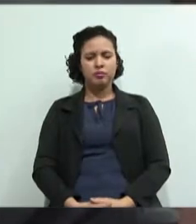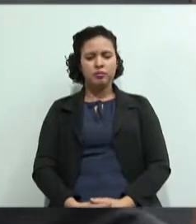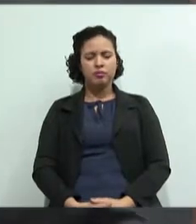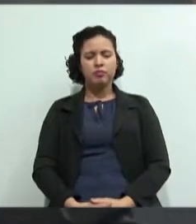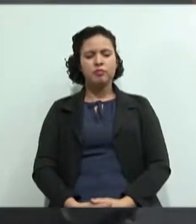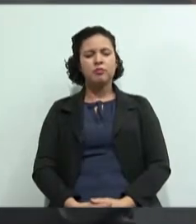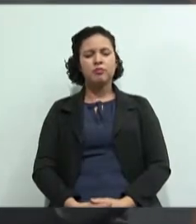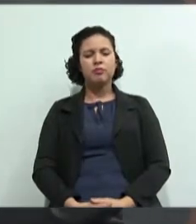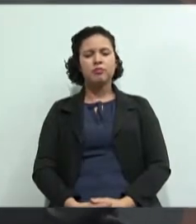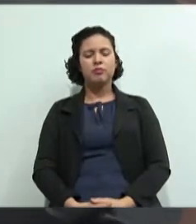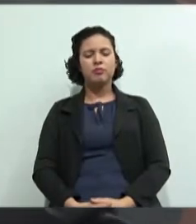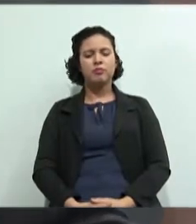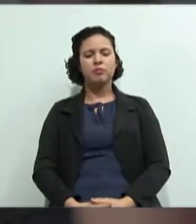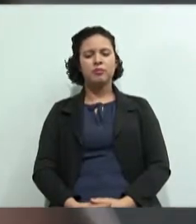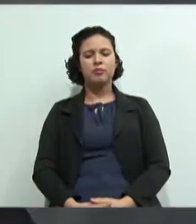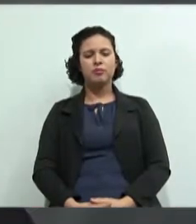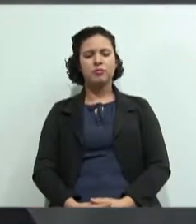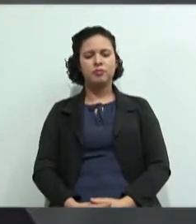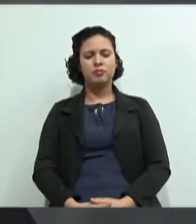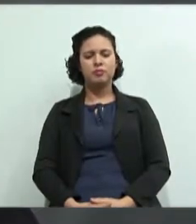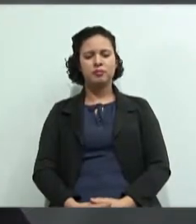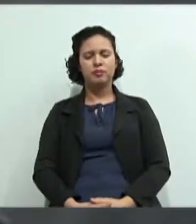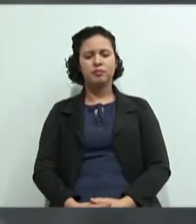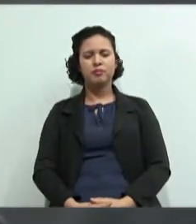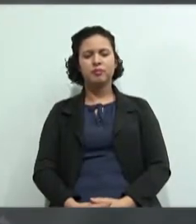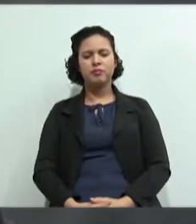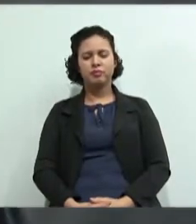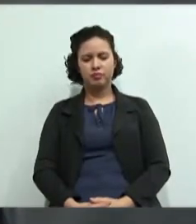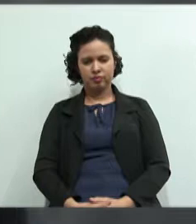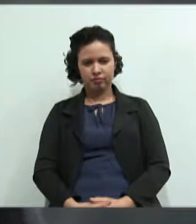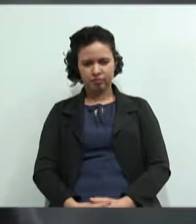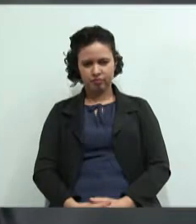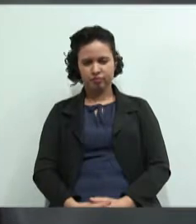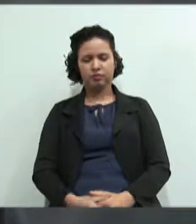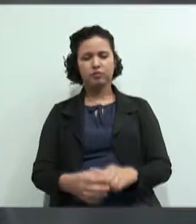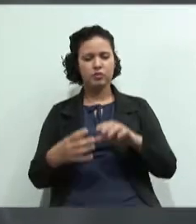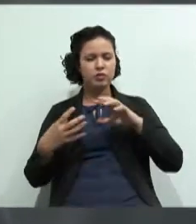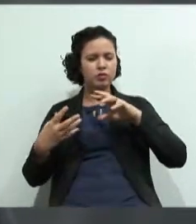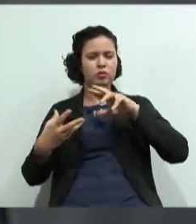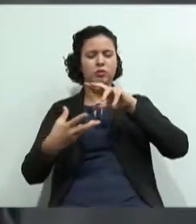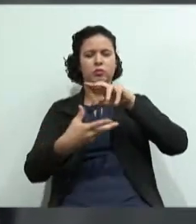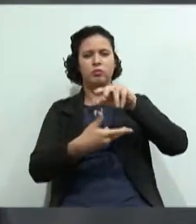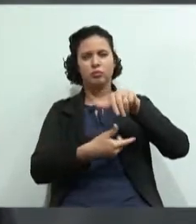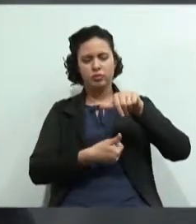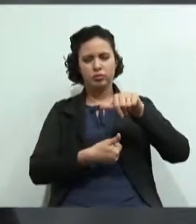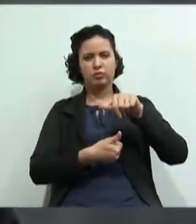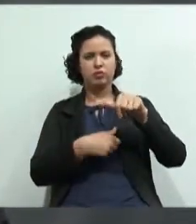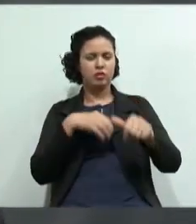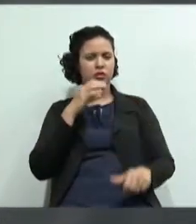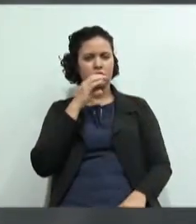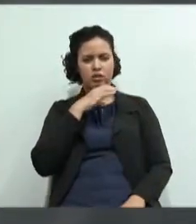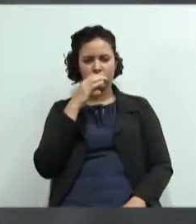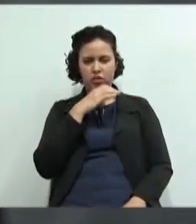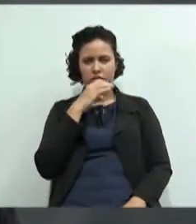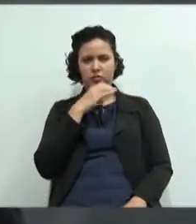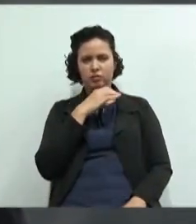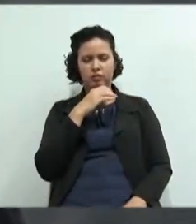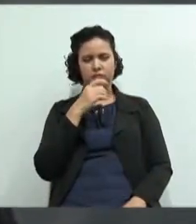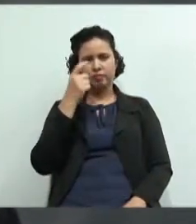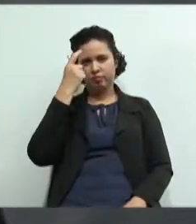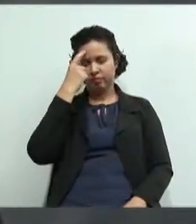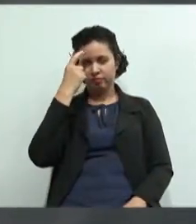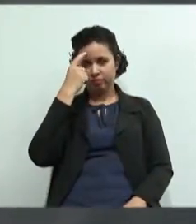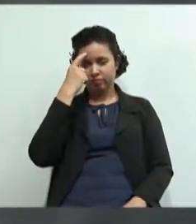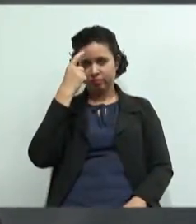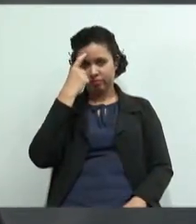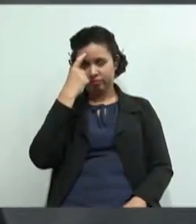Ser ou não ser? Eis a questão. No mundo corporativo, corrido e concorrido, a gente fica com essas e